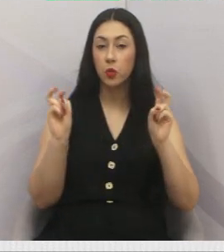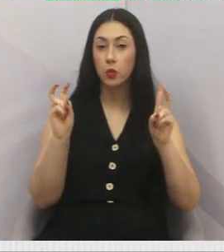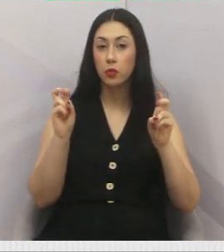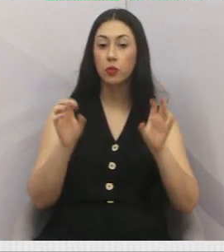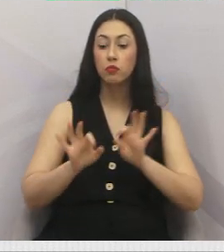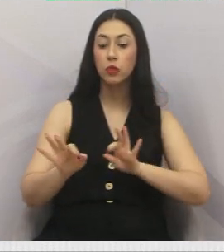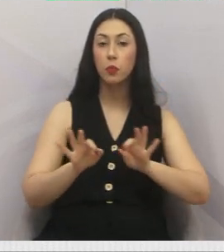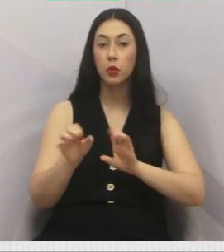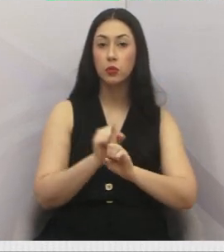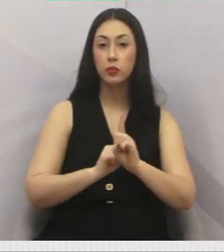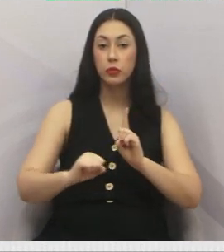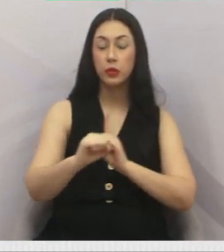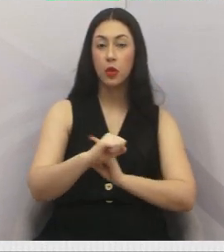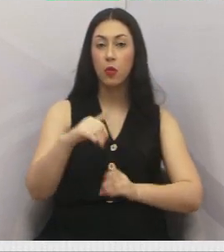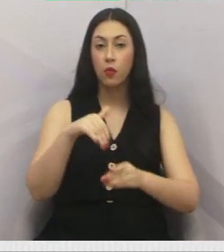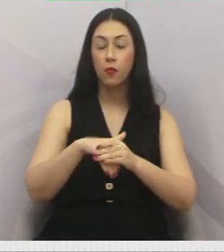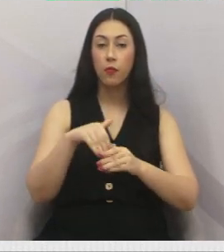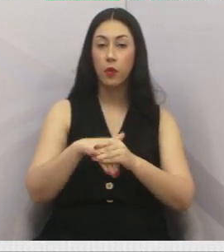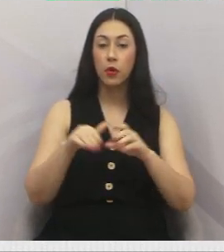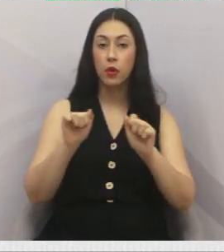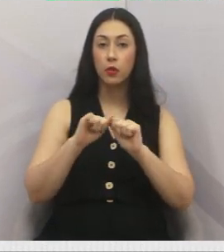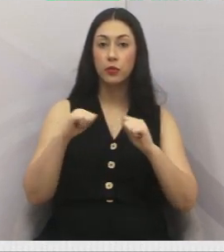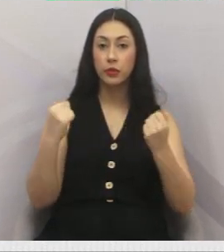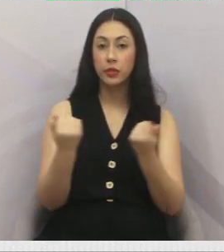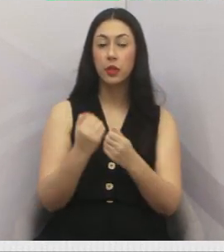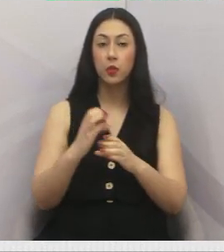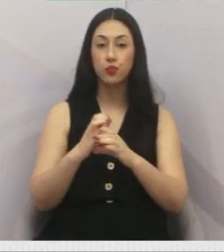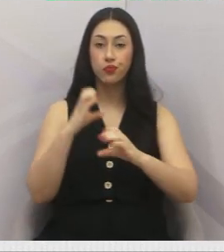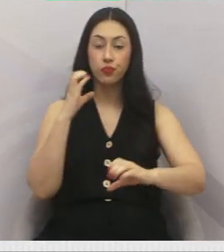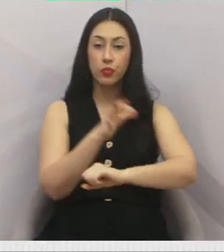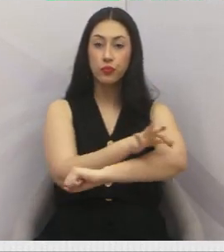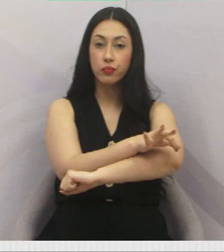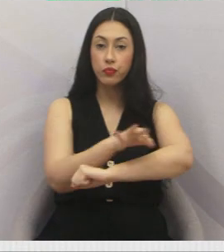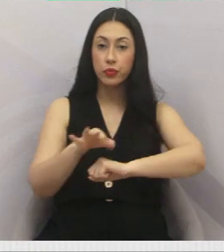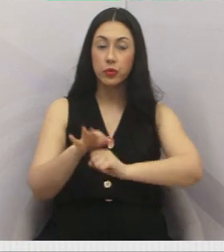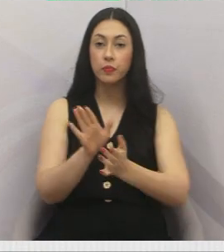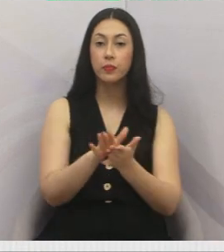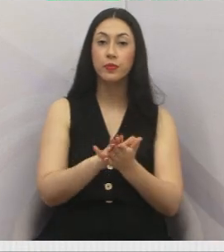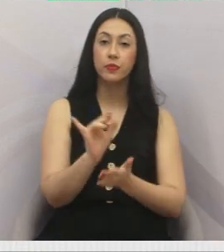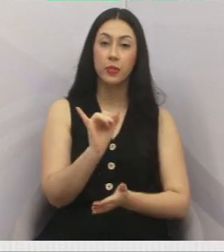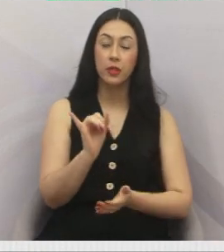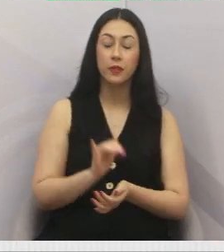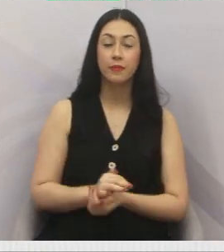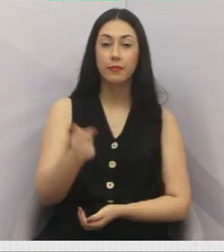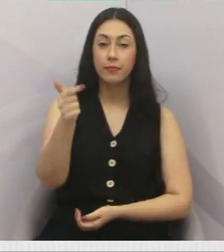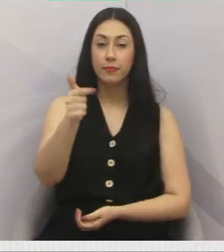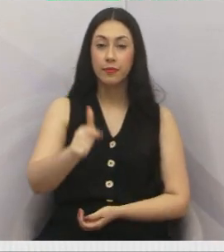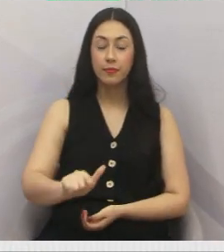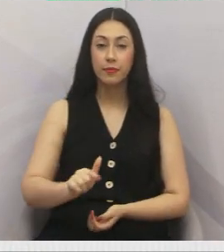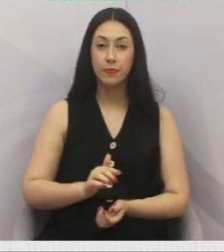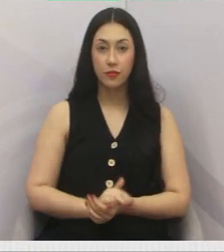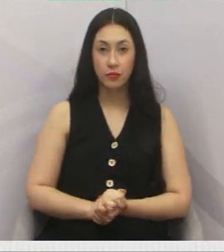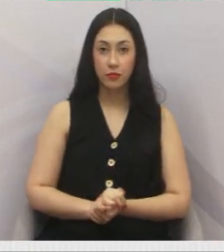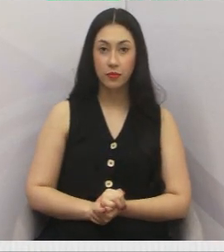da Sociedade Civil, um voto para a Associação dos Engenheiros e Arquitetos de Jacareí. Próximo voto.